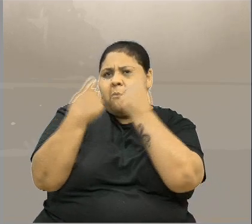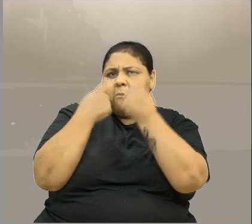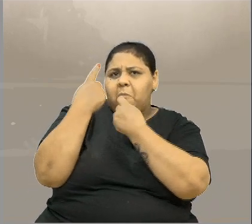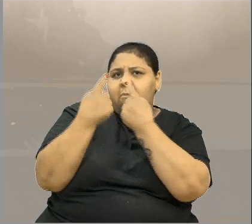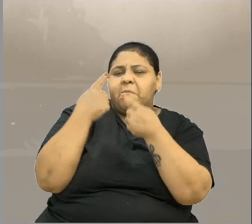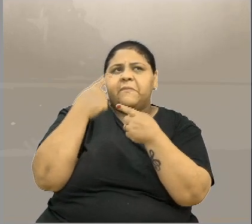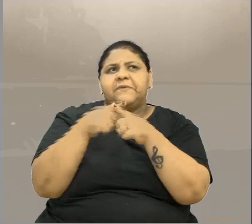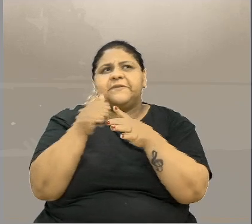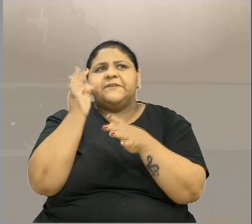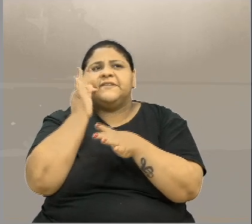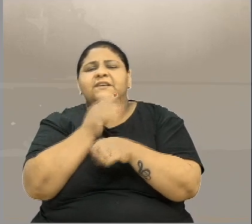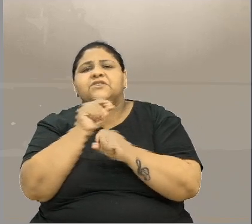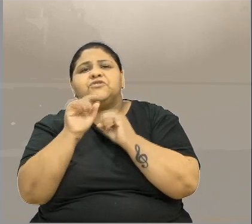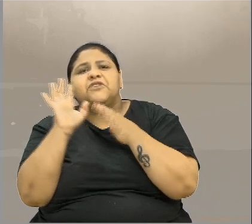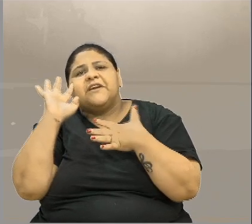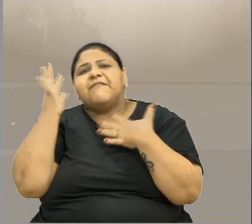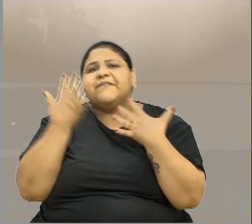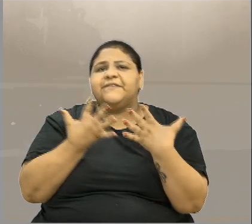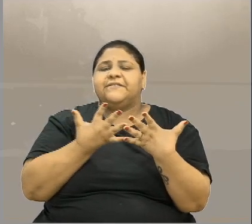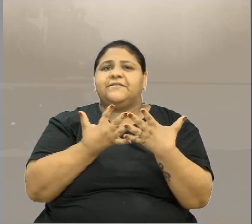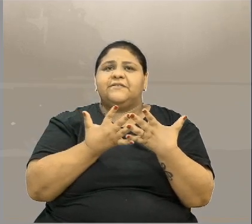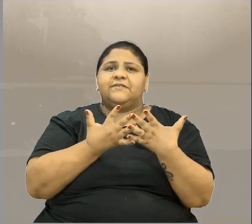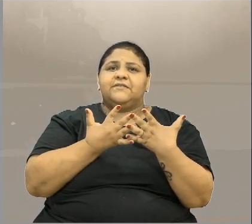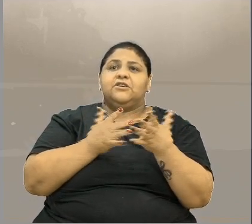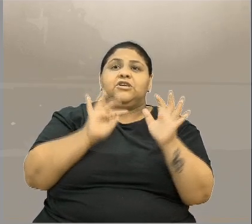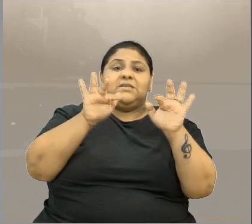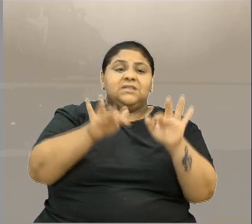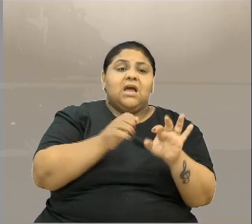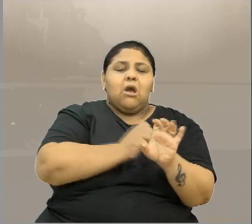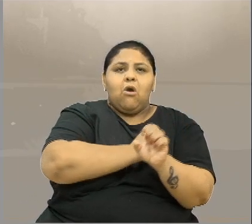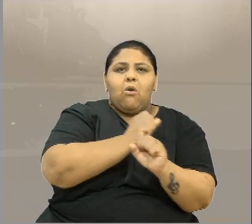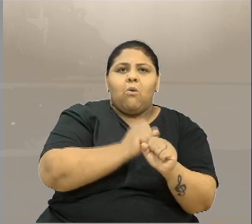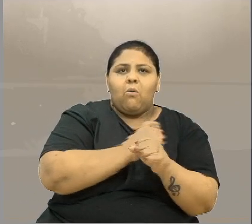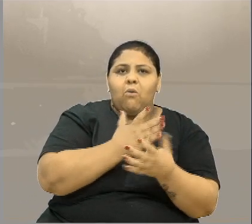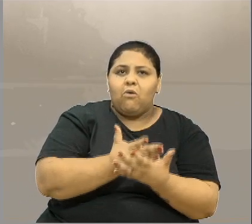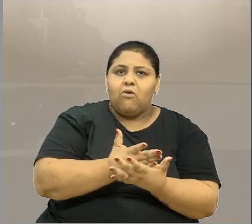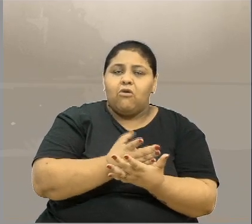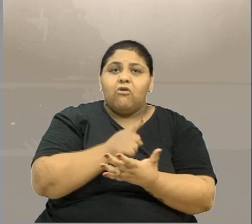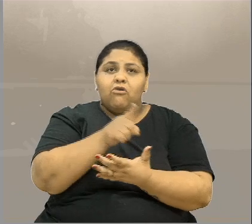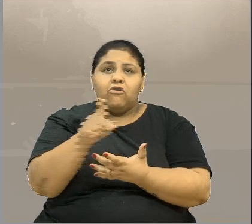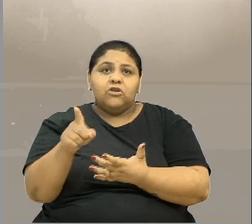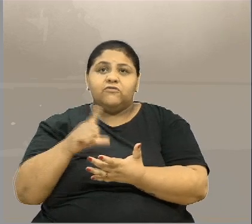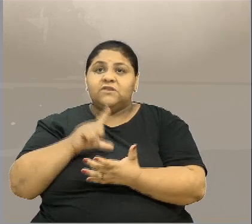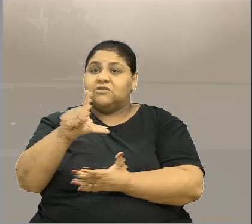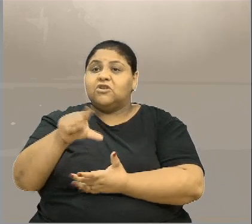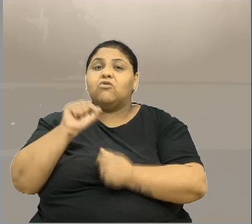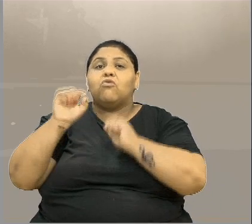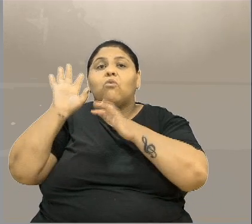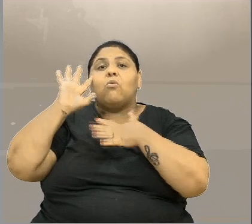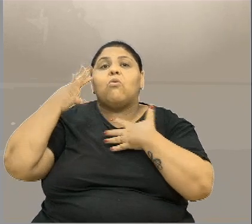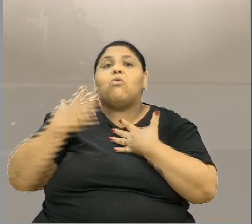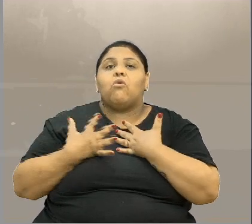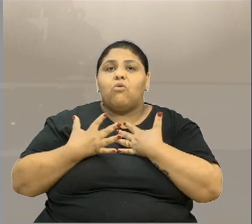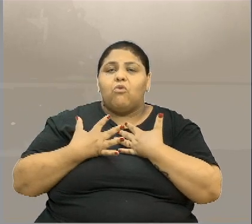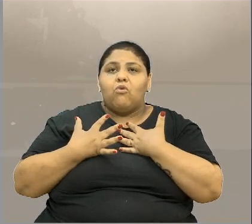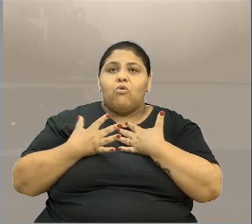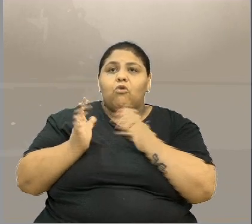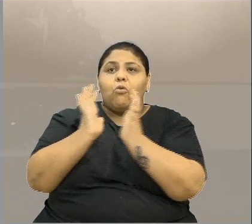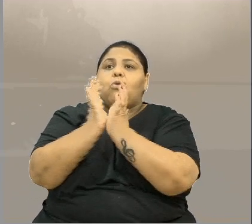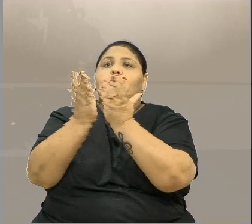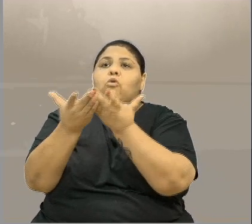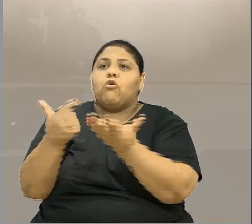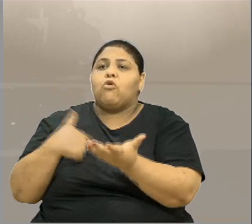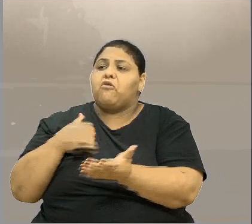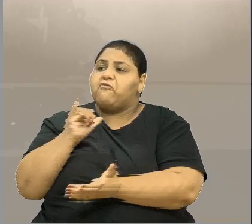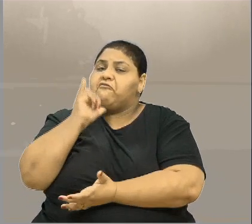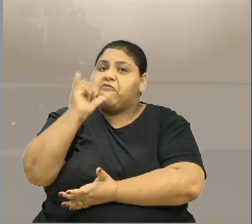dizendo, Tati, o que é que acontece, né, quando encerrar o ano e se você não se reelege, o que que acontece com a frente? E eu